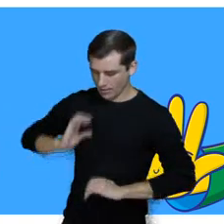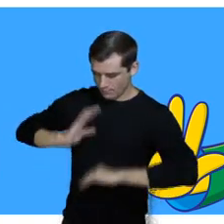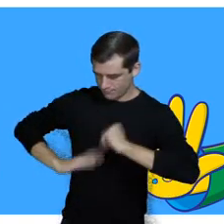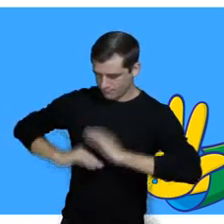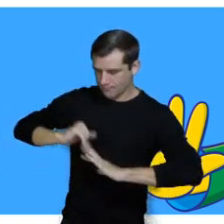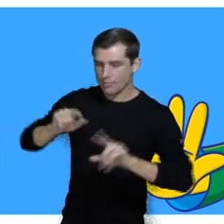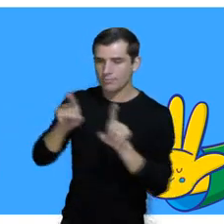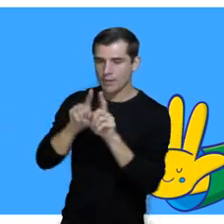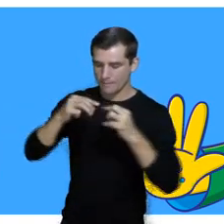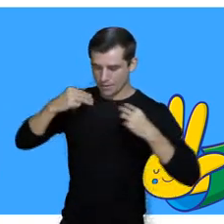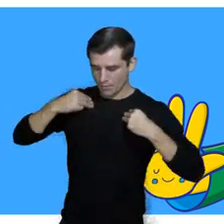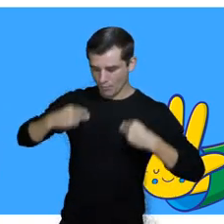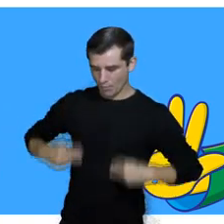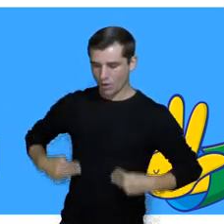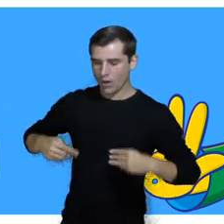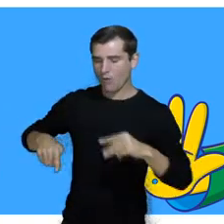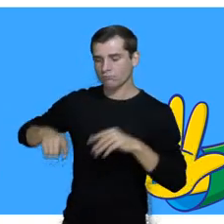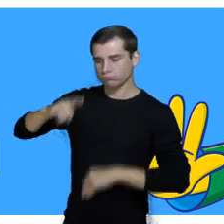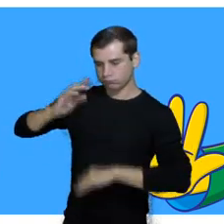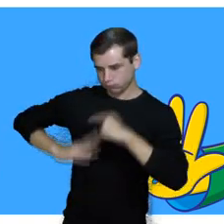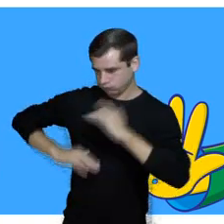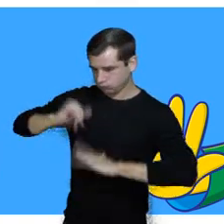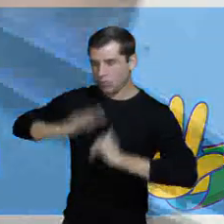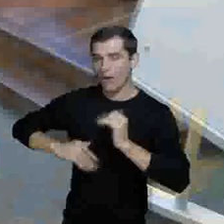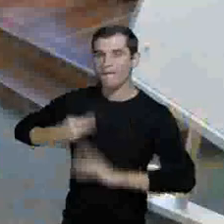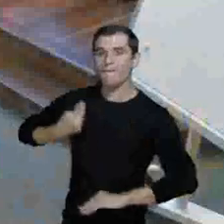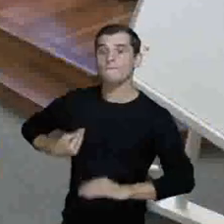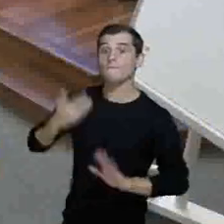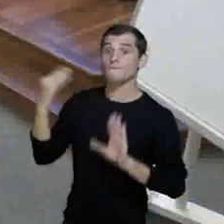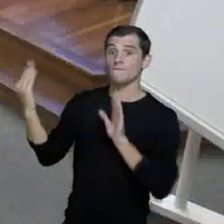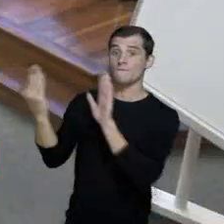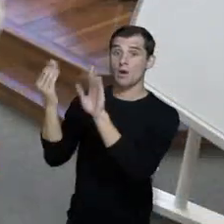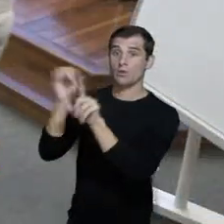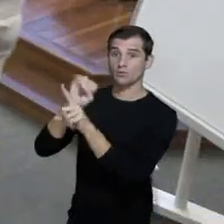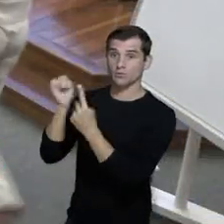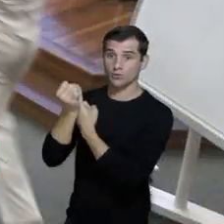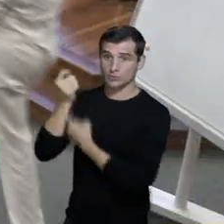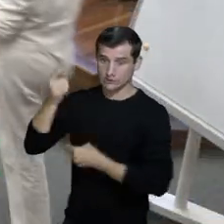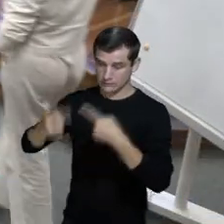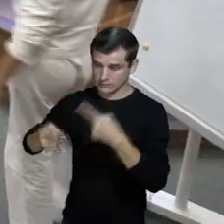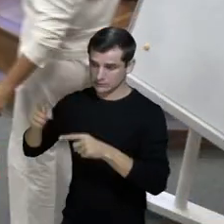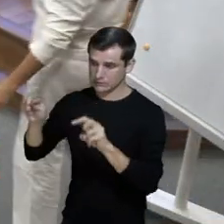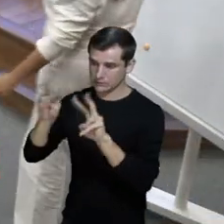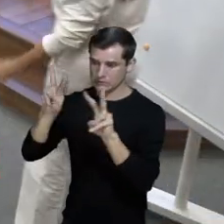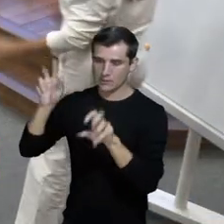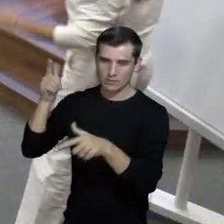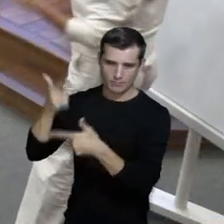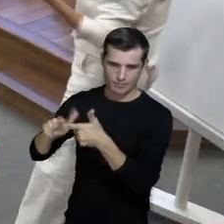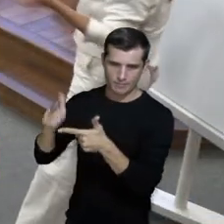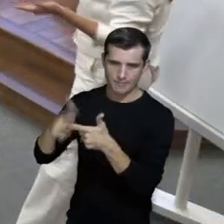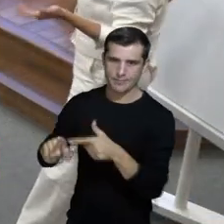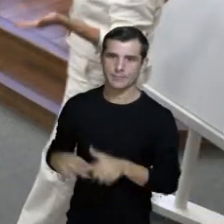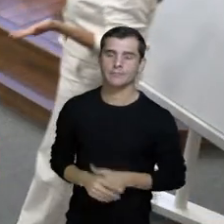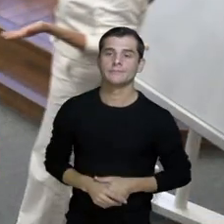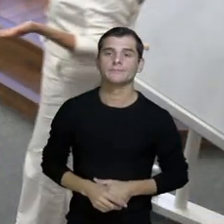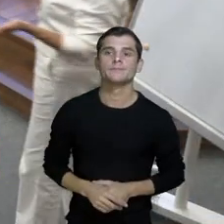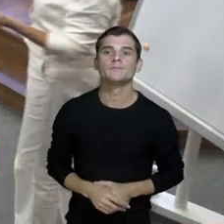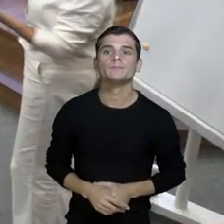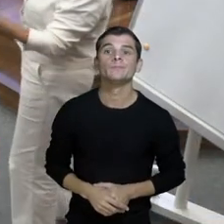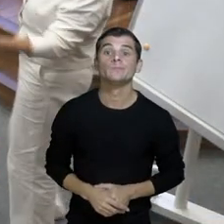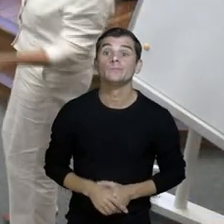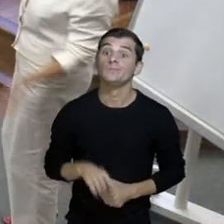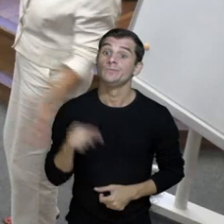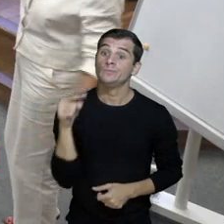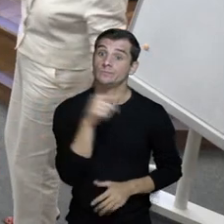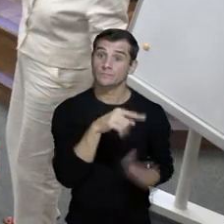moralidade frente aos conflitos sociais Tá pode passar então a visão é que o programa de Fato né